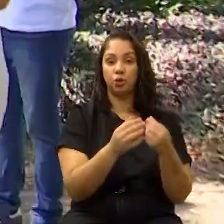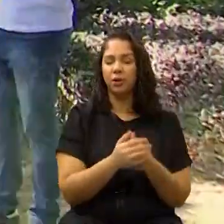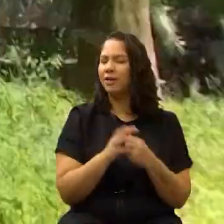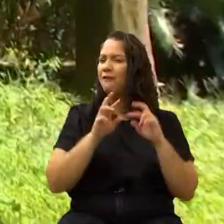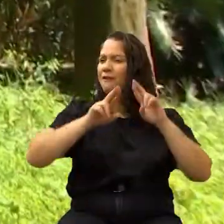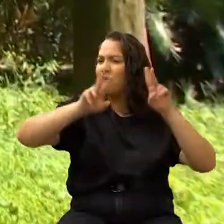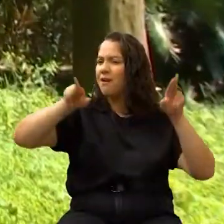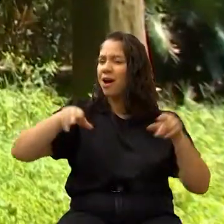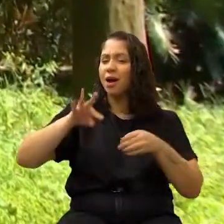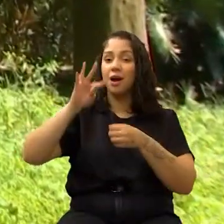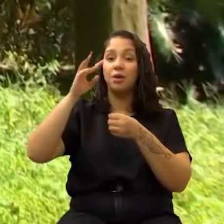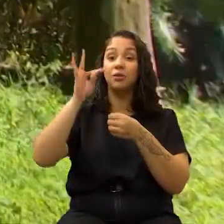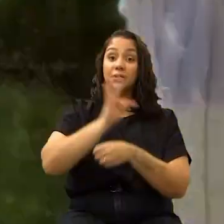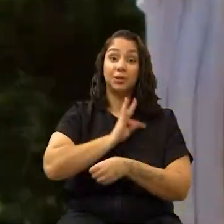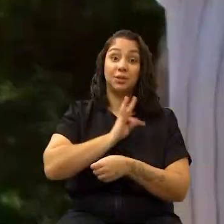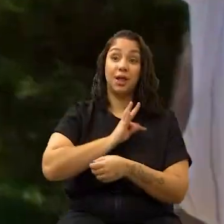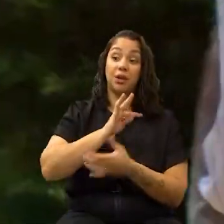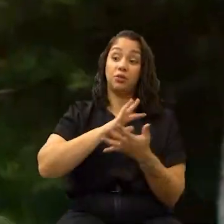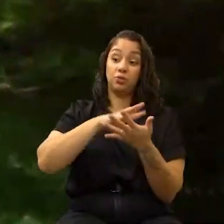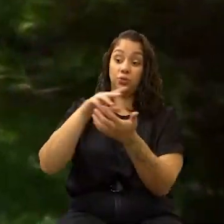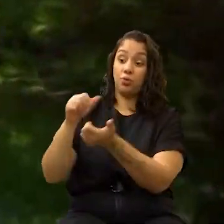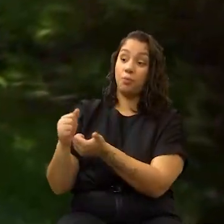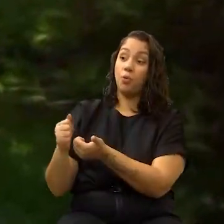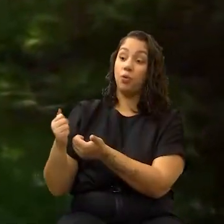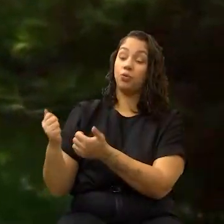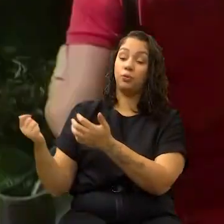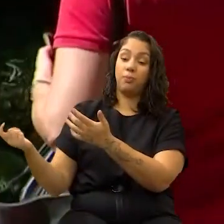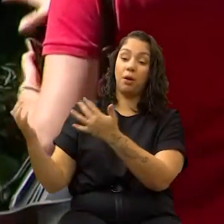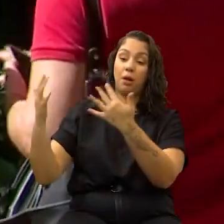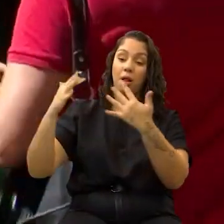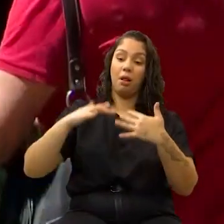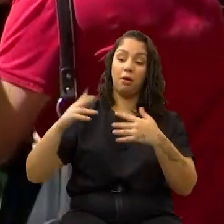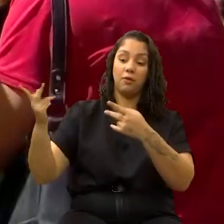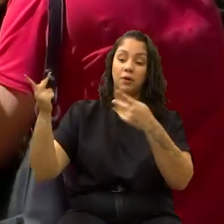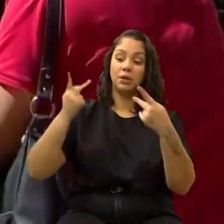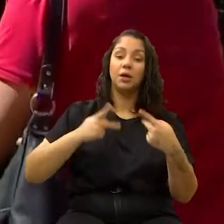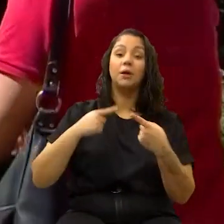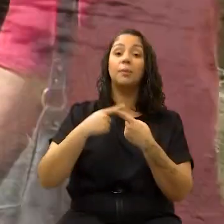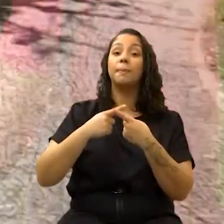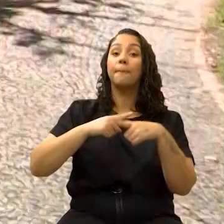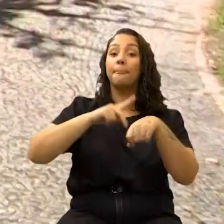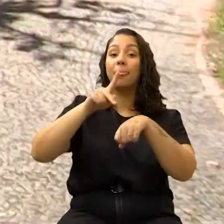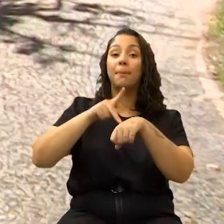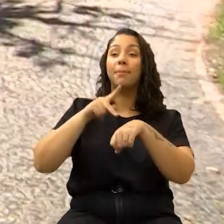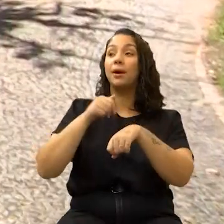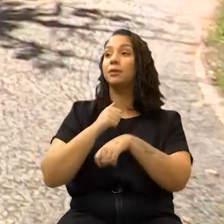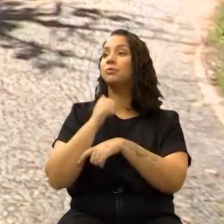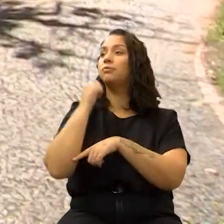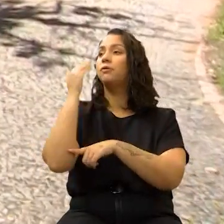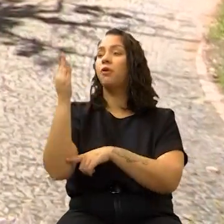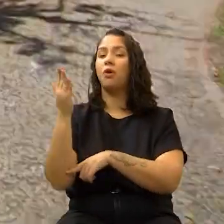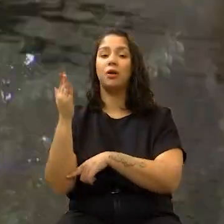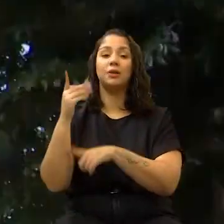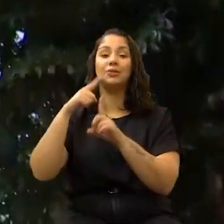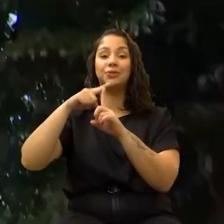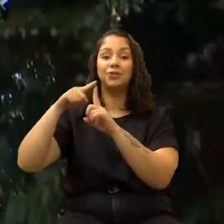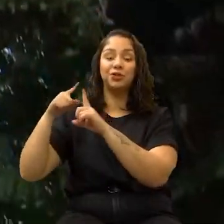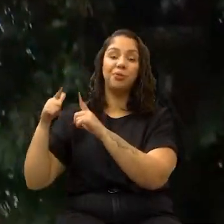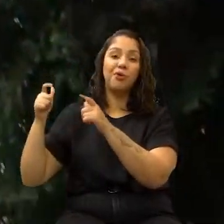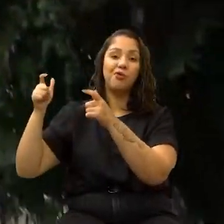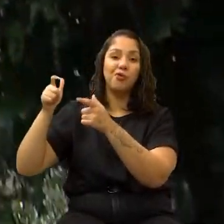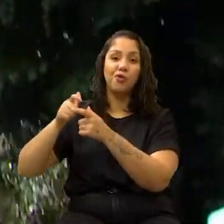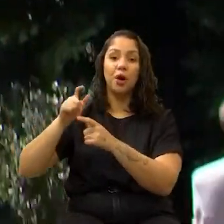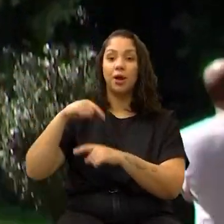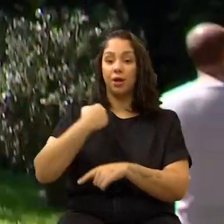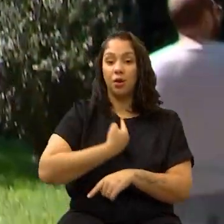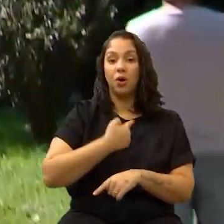visita que muitos técnicos do mundo todo vêm visitar e ficam abismados com a quantidade, porque nos países nórdicos aí é muito